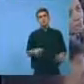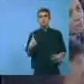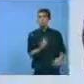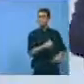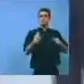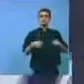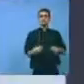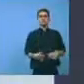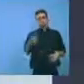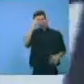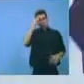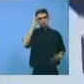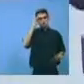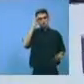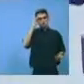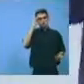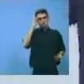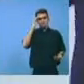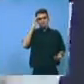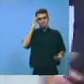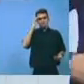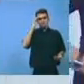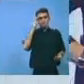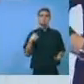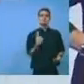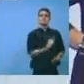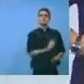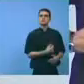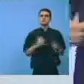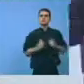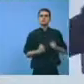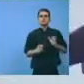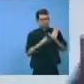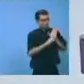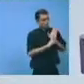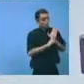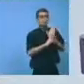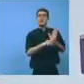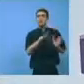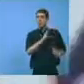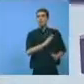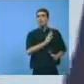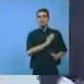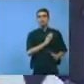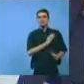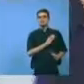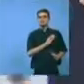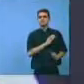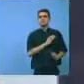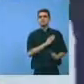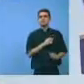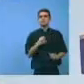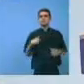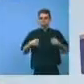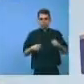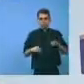precisamos de pessoas diante das quais nós podemos rasgar o coração, isso eu preciso na